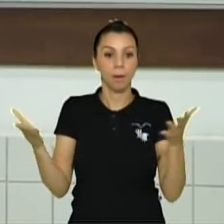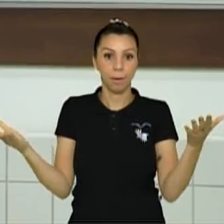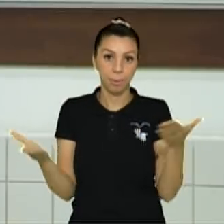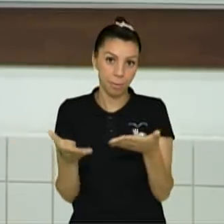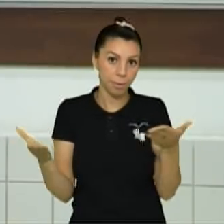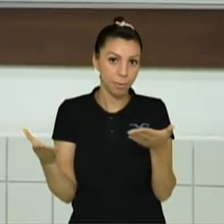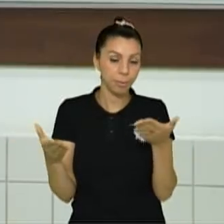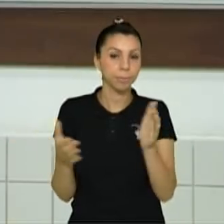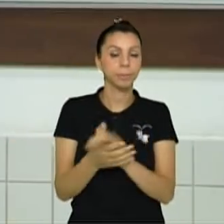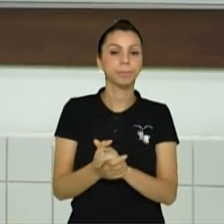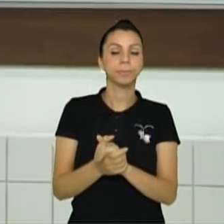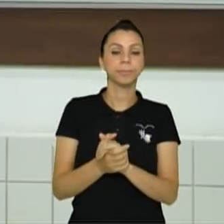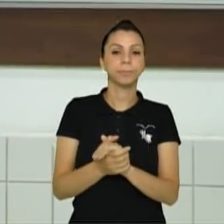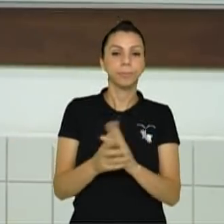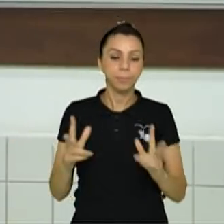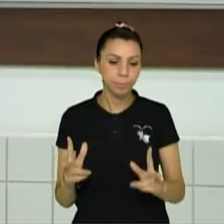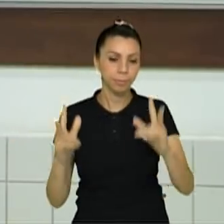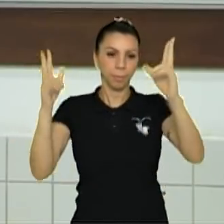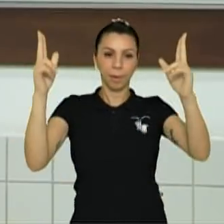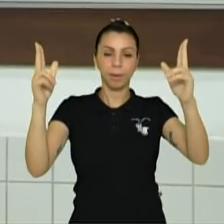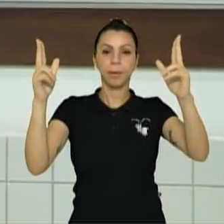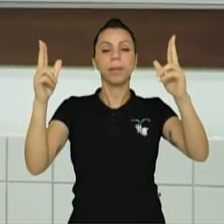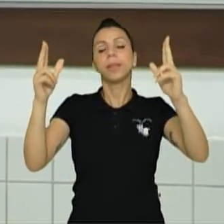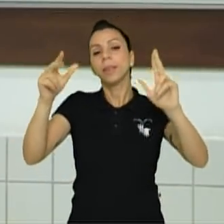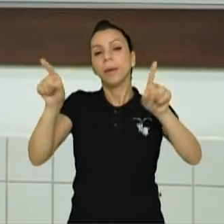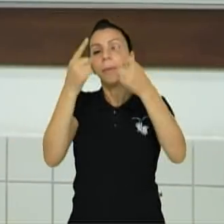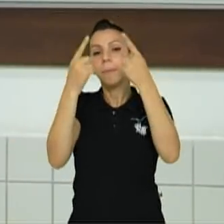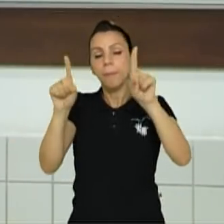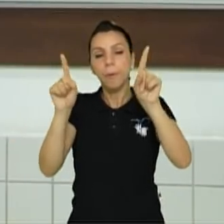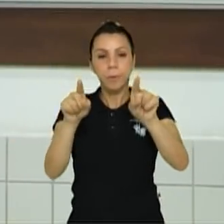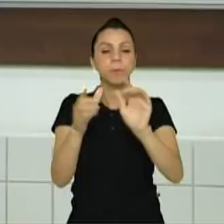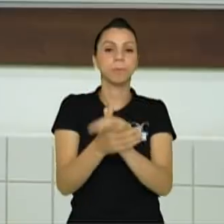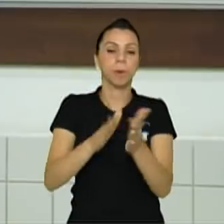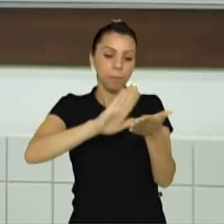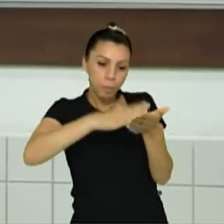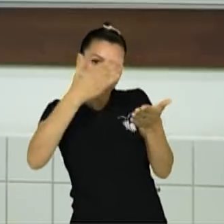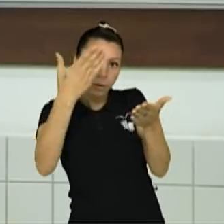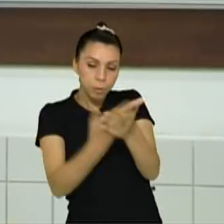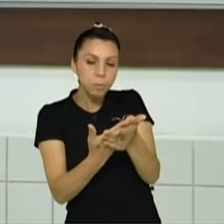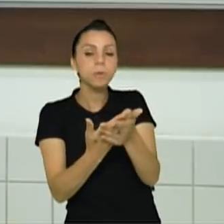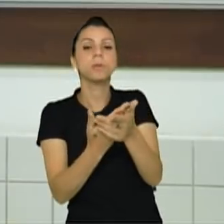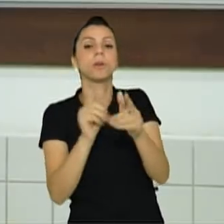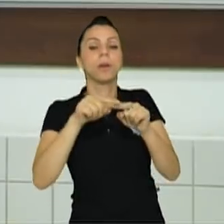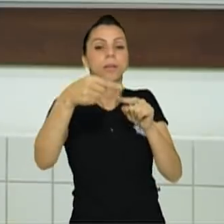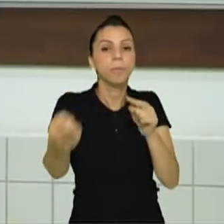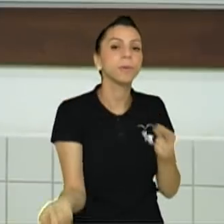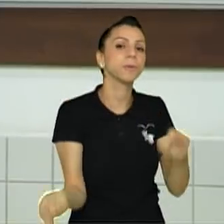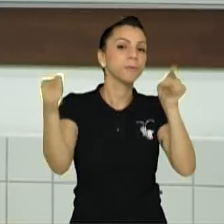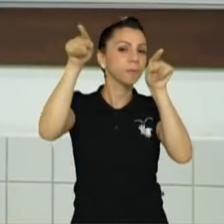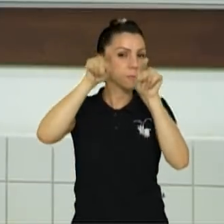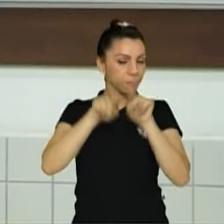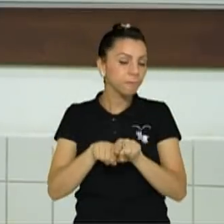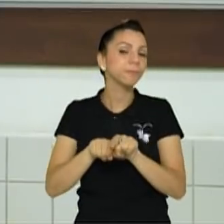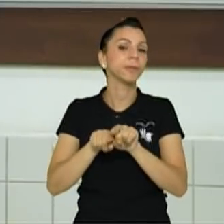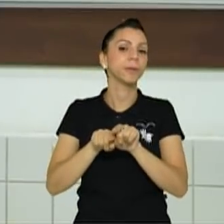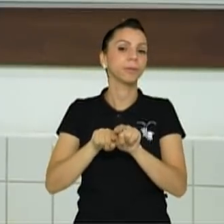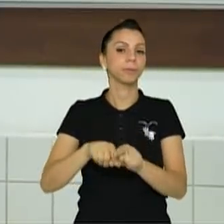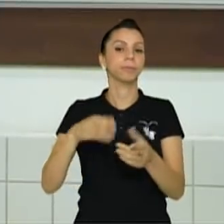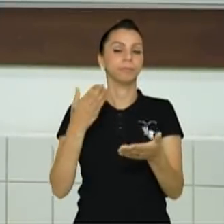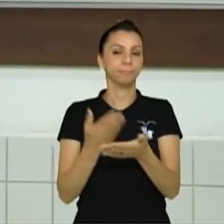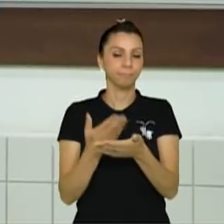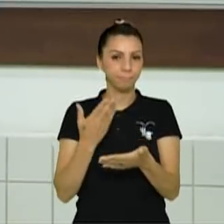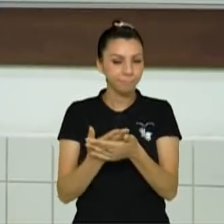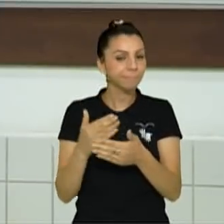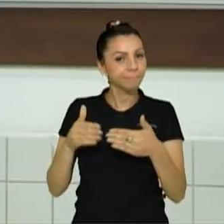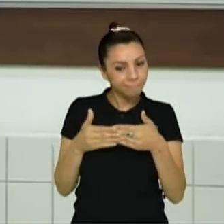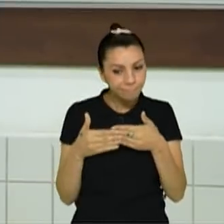aqui um trecho desse samba, nós vamos ouvi-lo e depois nós voltamos para a nossa